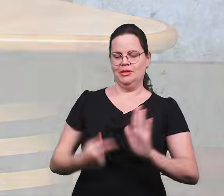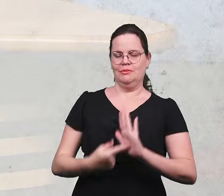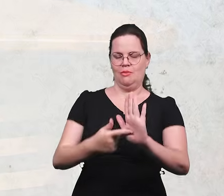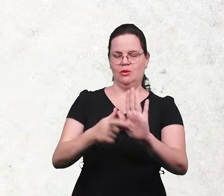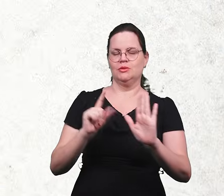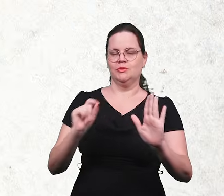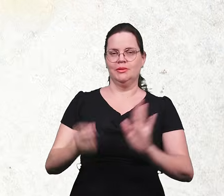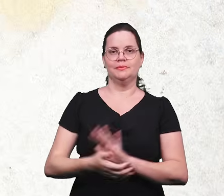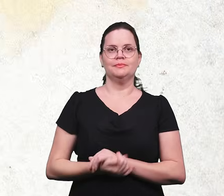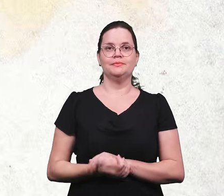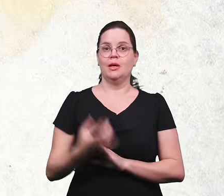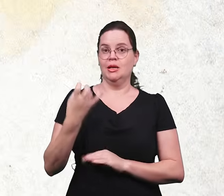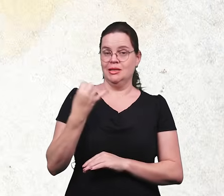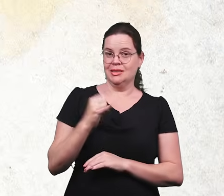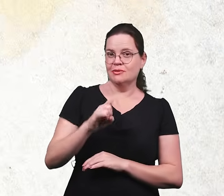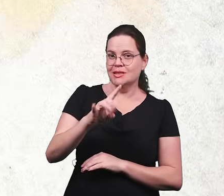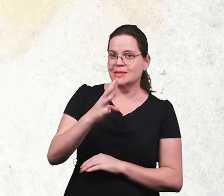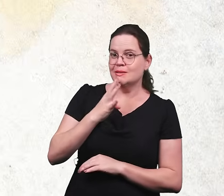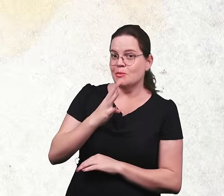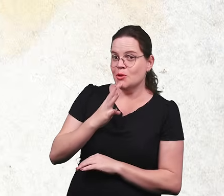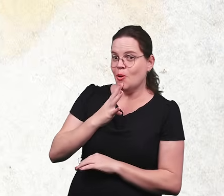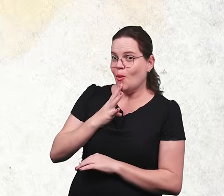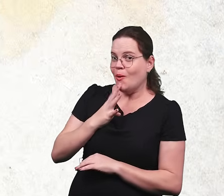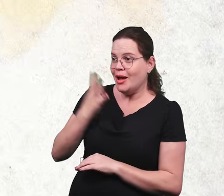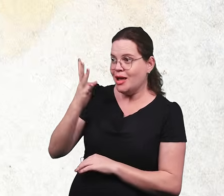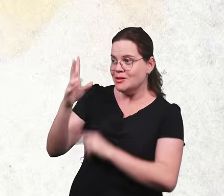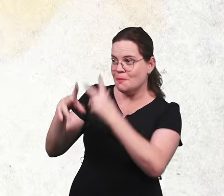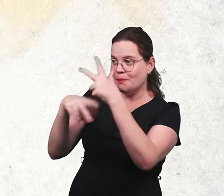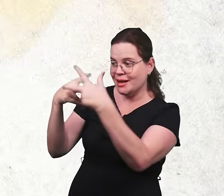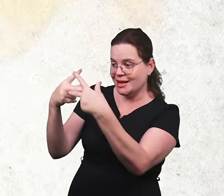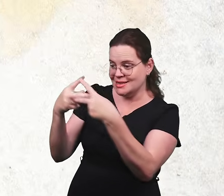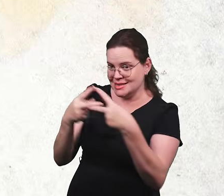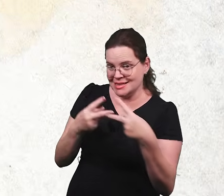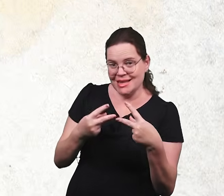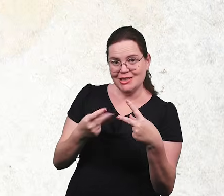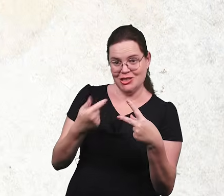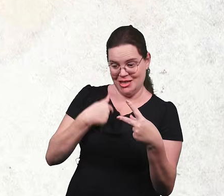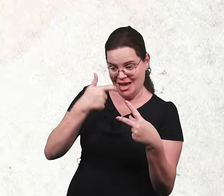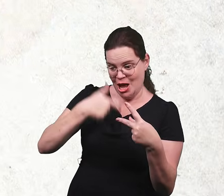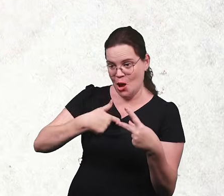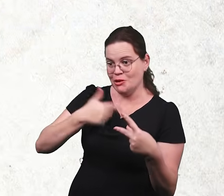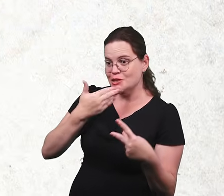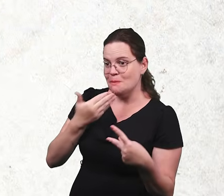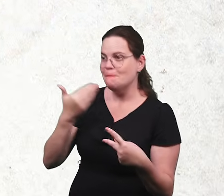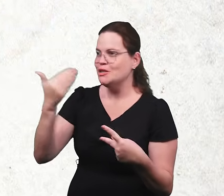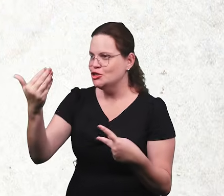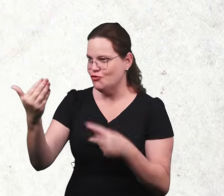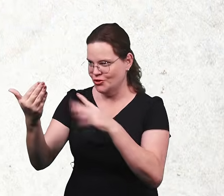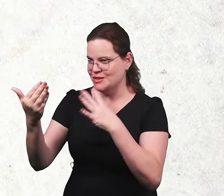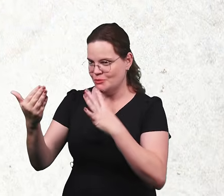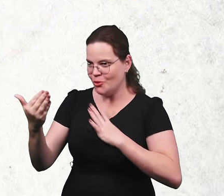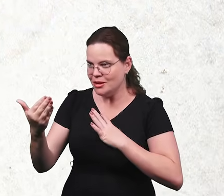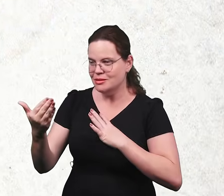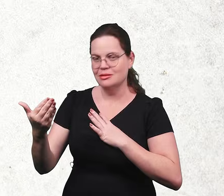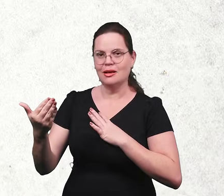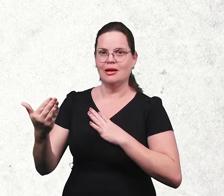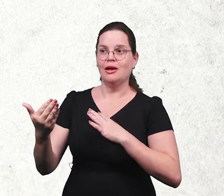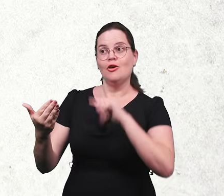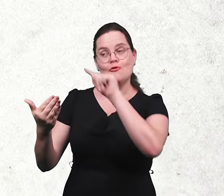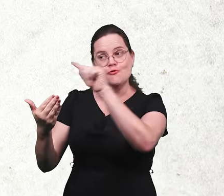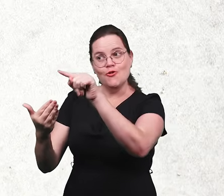continua falando. Ó. Se tu conheceras o dom de Deus, e quem é o que te diz, dá-me de